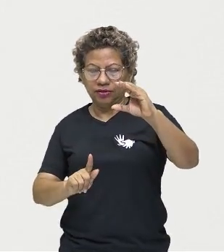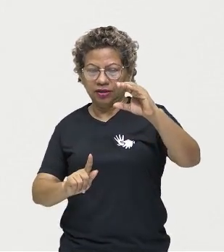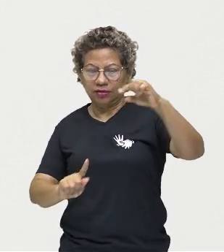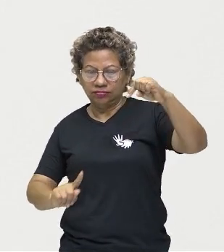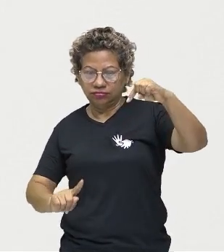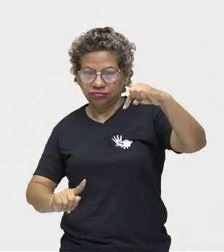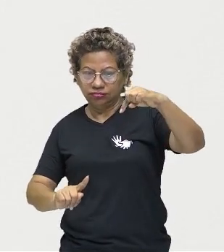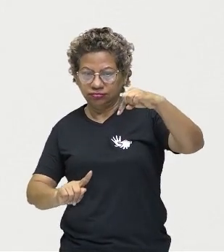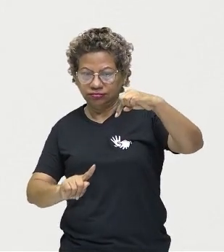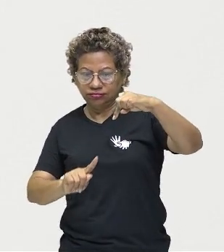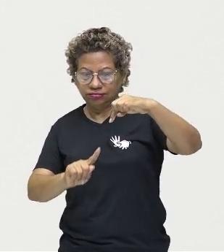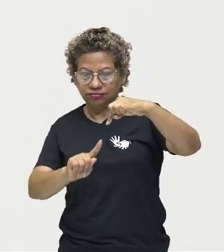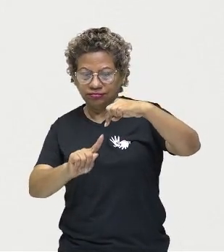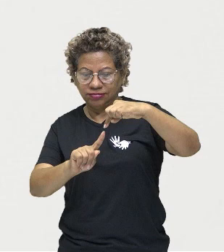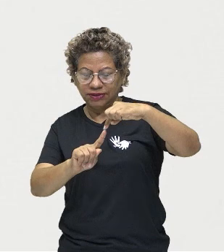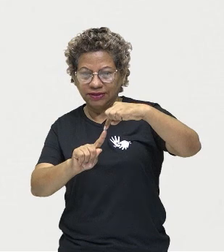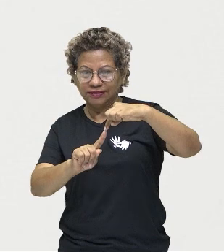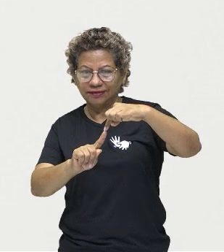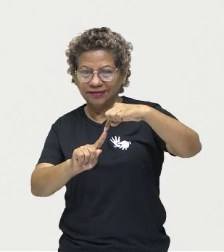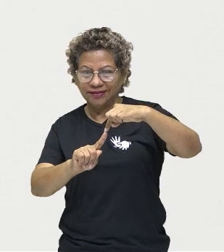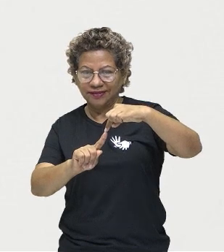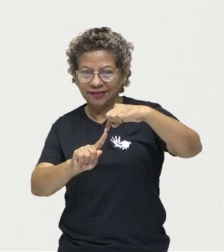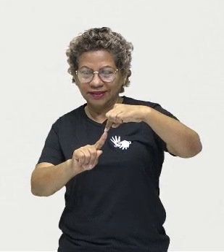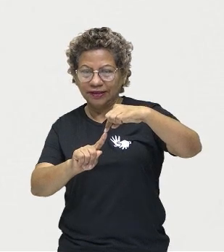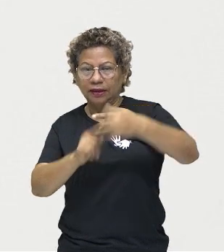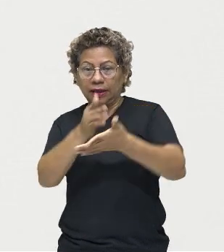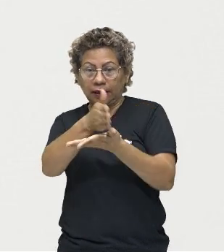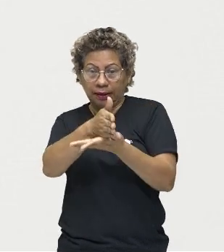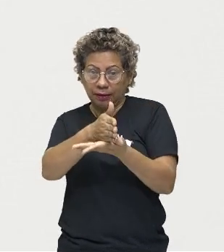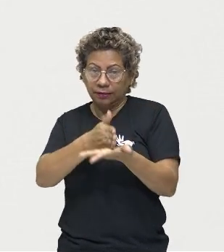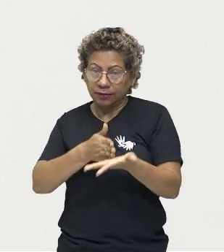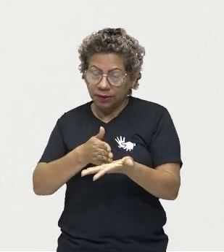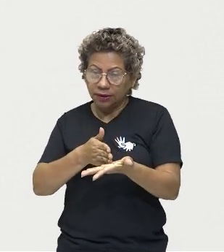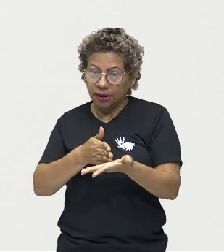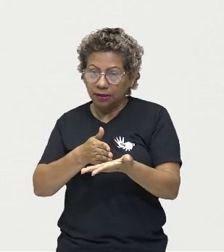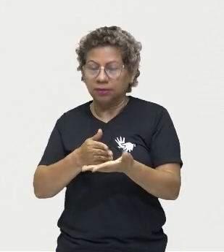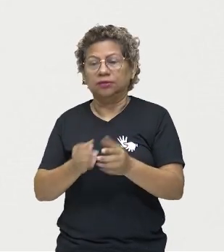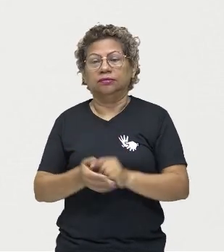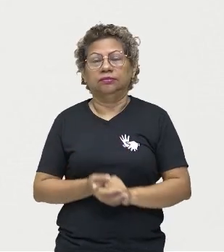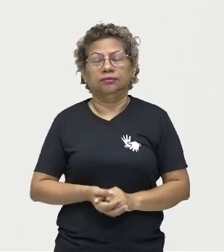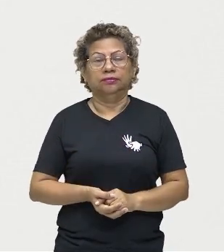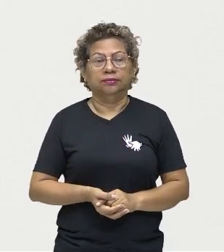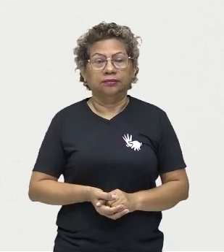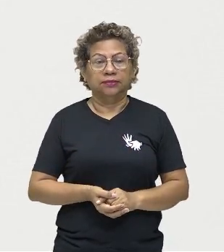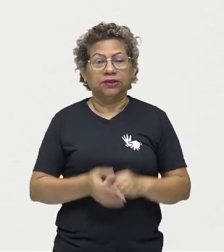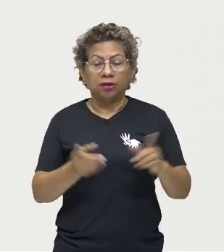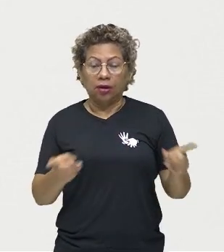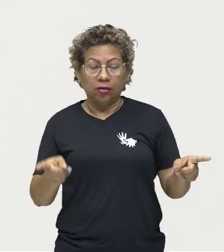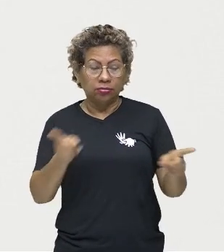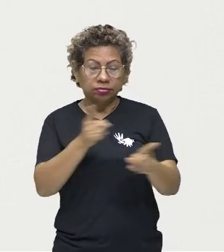da reta suporte ao mesmo, né, até o vértice oposto. Então,